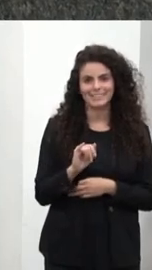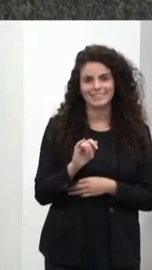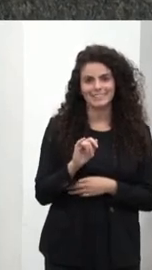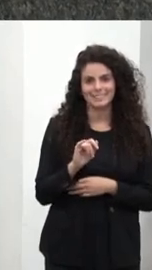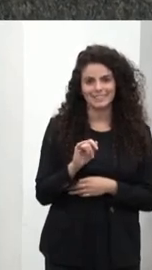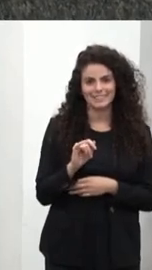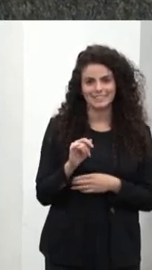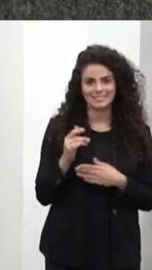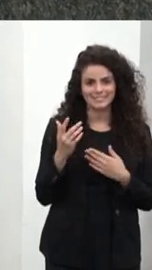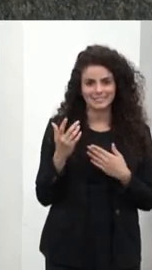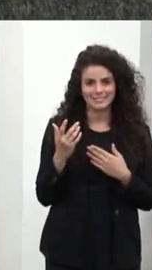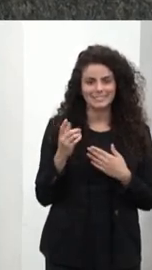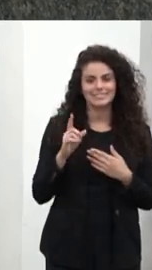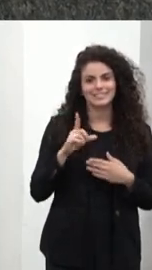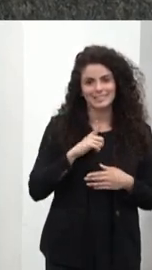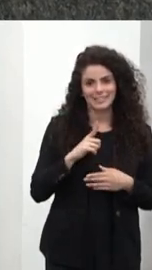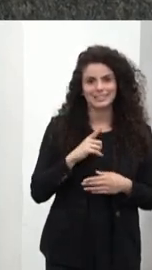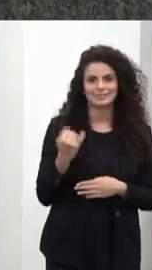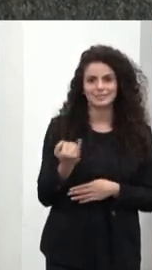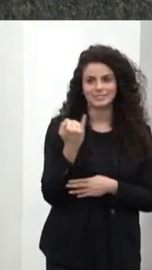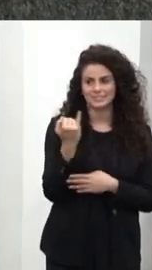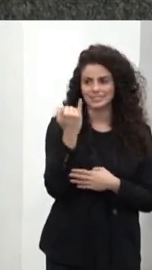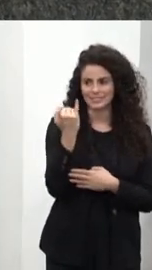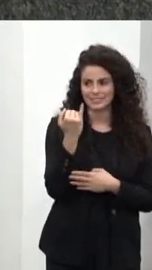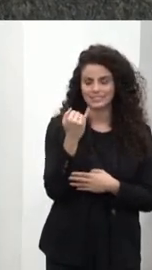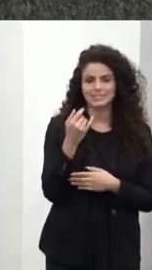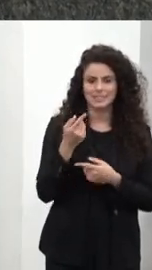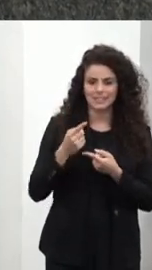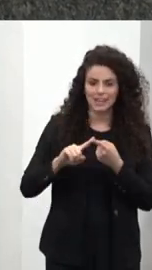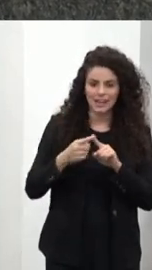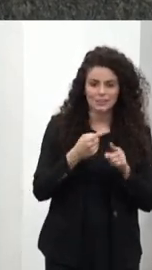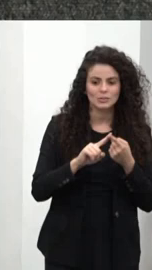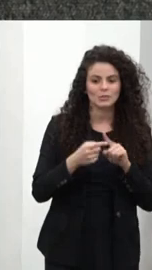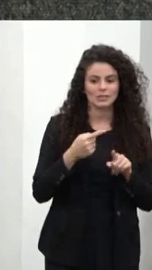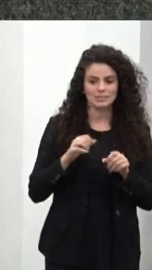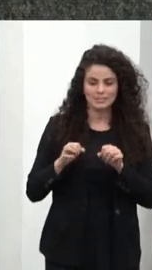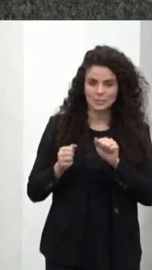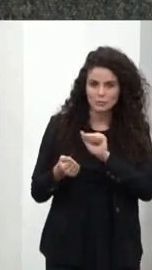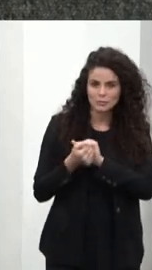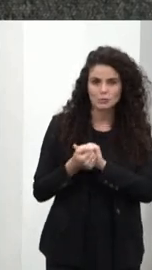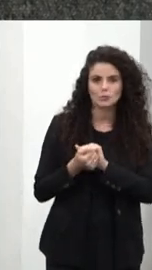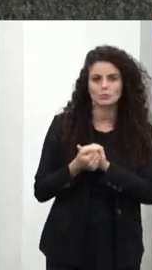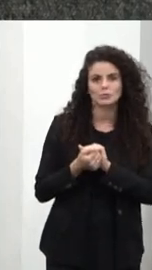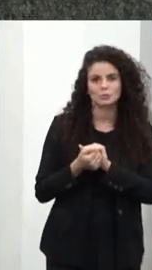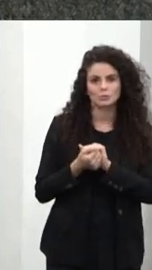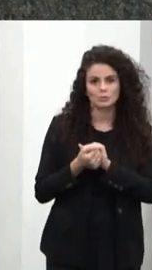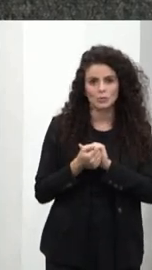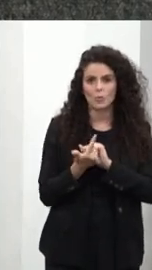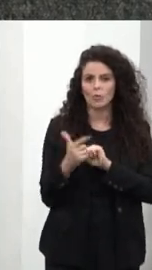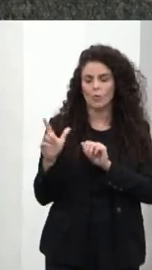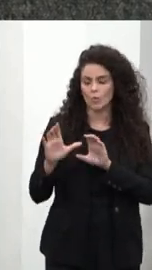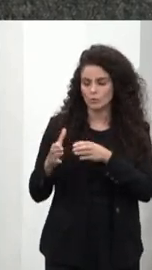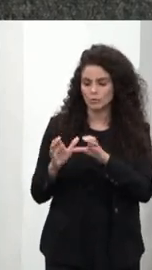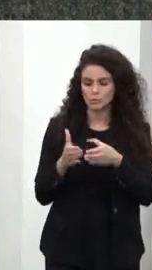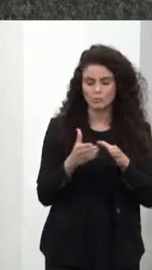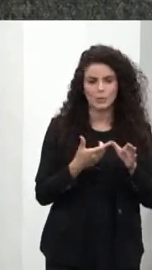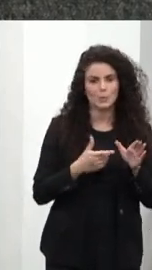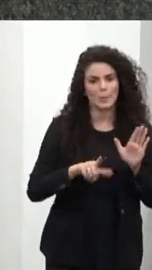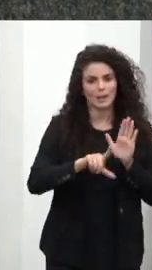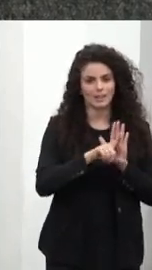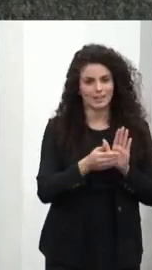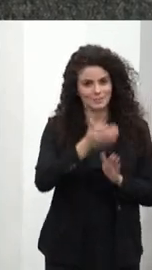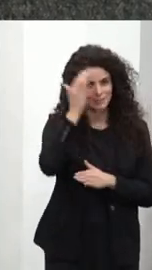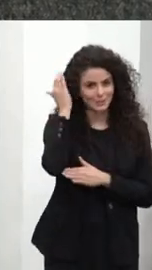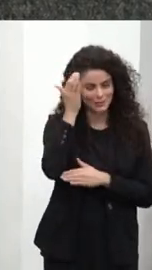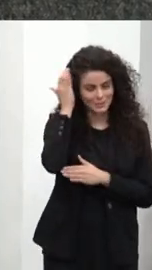aqui andas que teve um papel mais relevante na articulação da Paulo Gustavo junto com tantas outras né mas como foi aqui foi mencionado